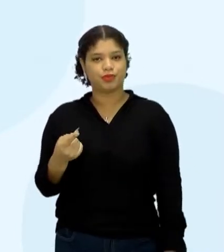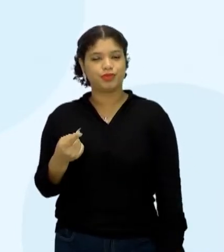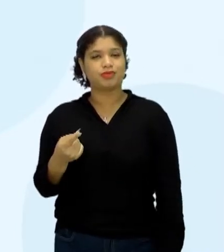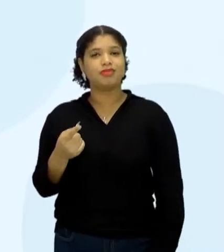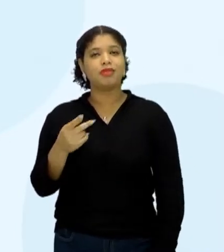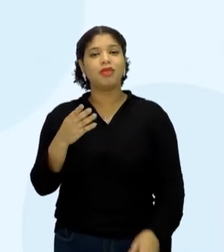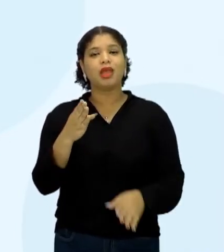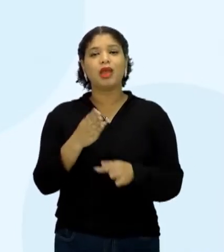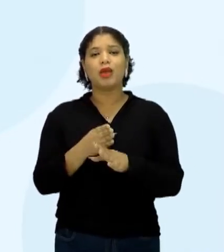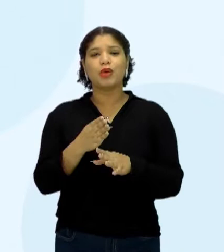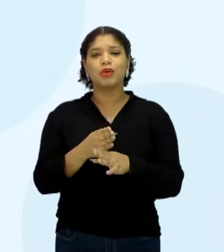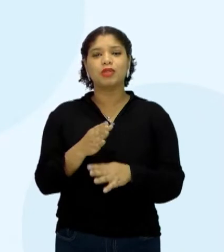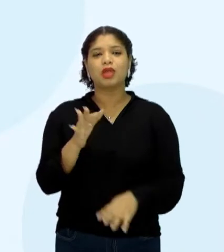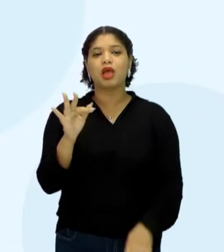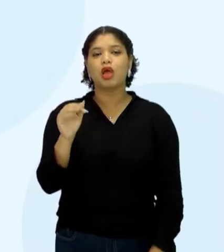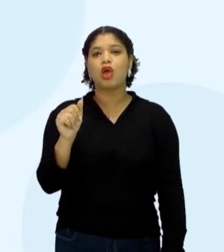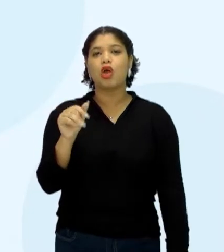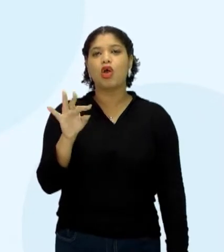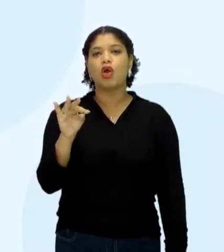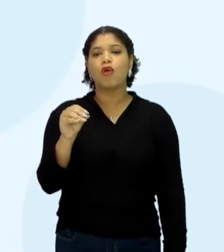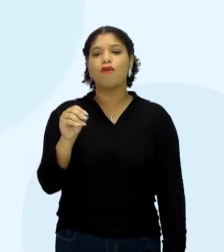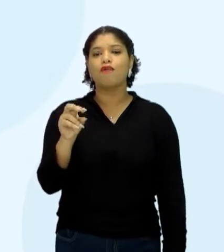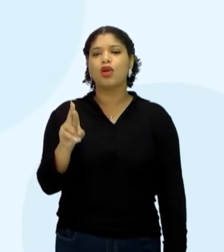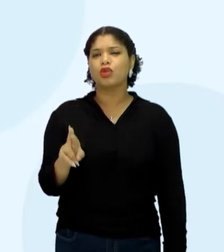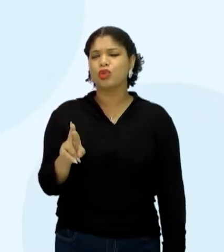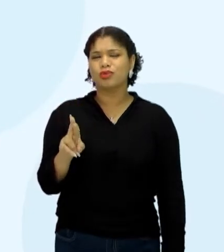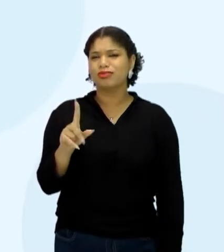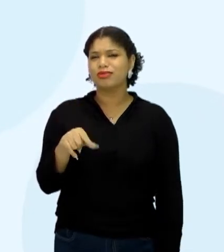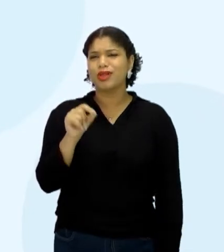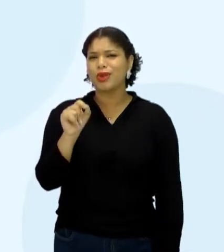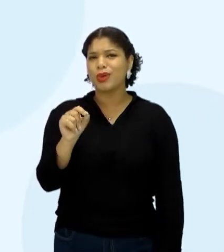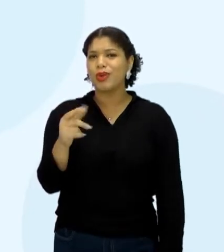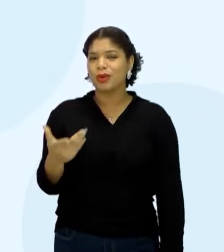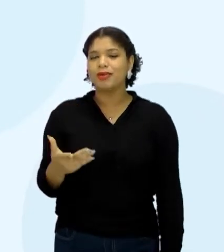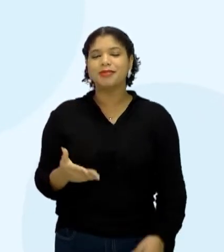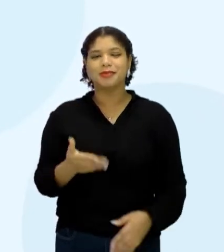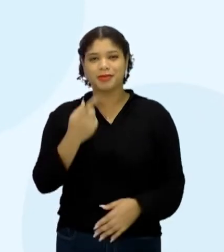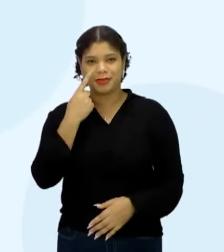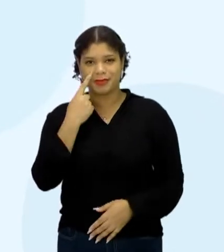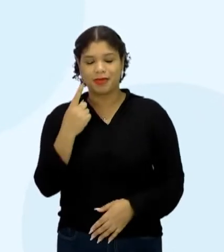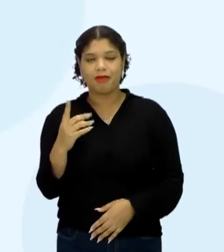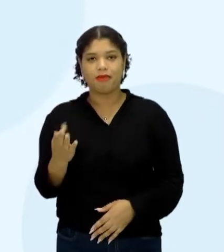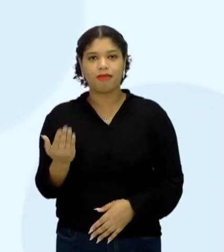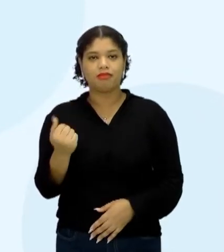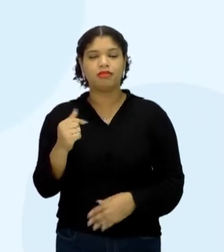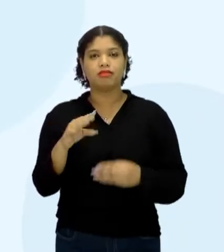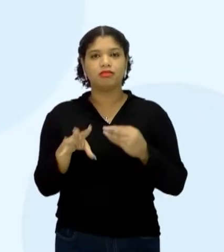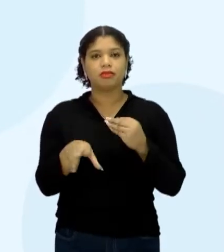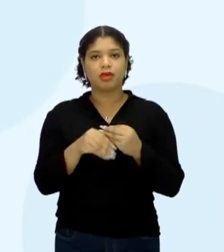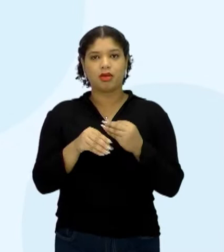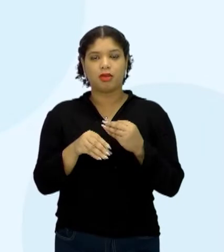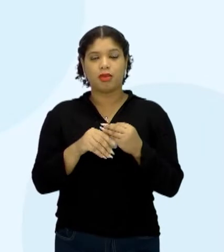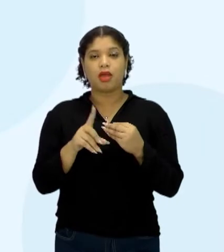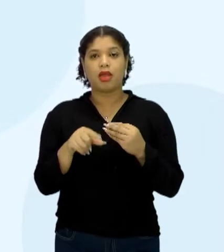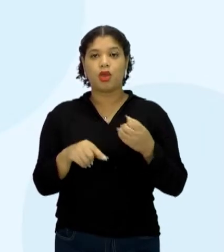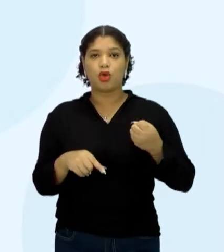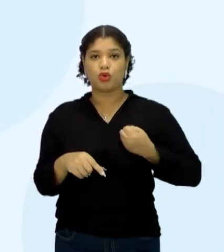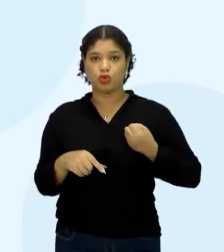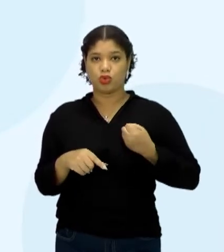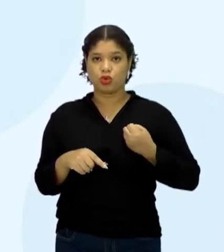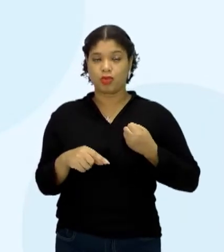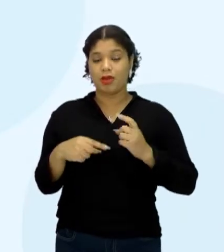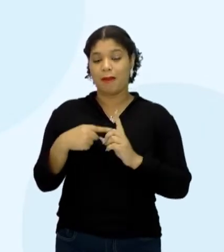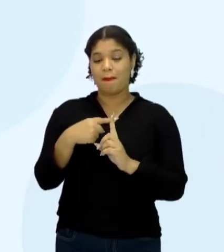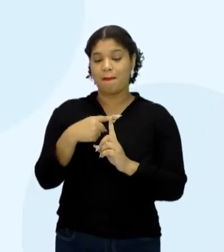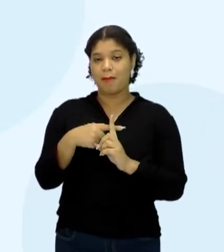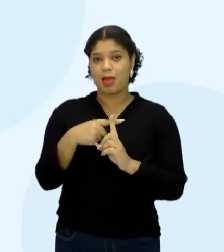o meu fator. Ai, quem vai ser o meu fator? Como a gente está falando em acréscimo, significa que é o valor mais essa porcentagem.